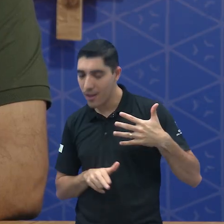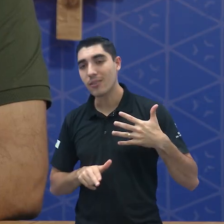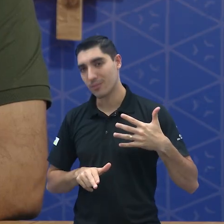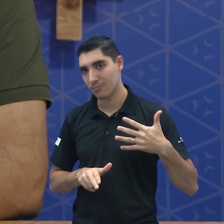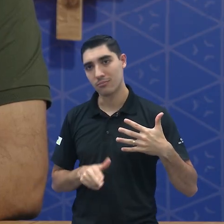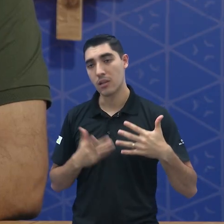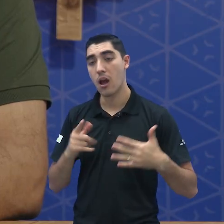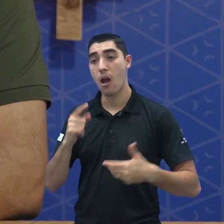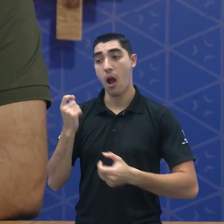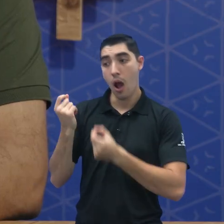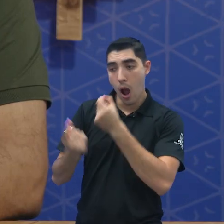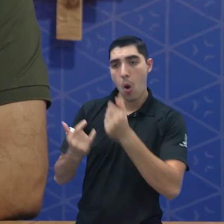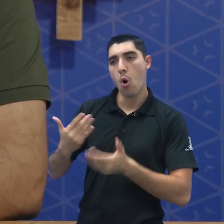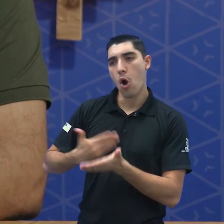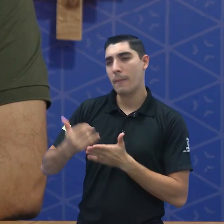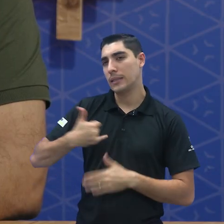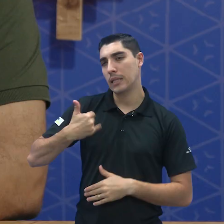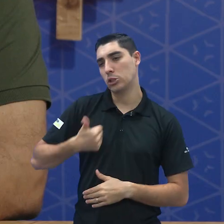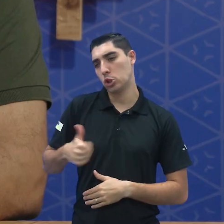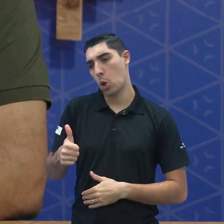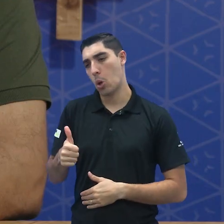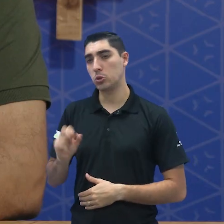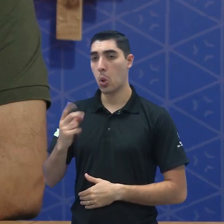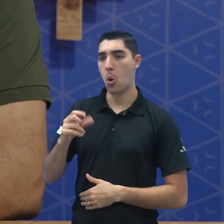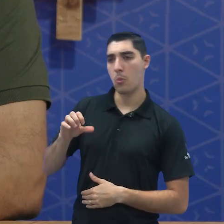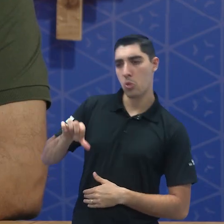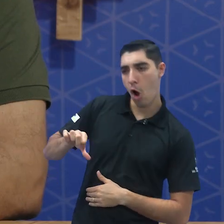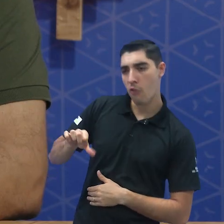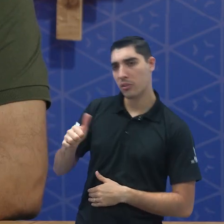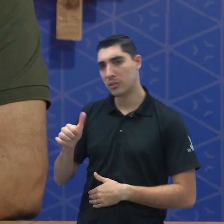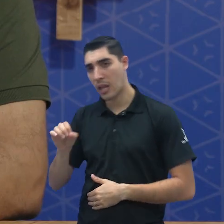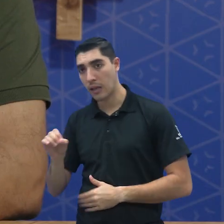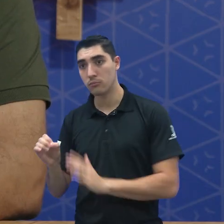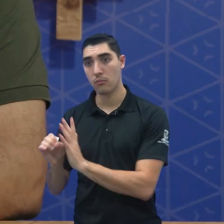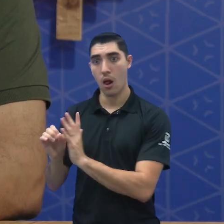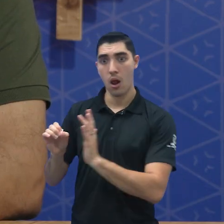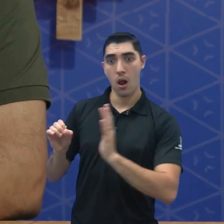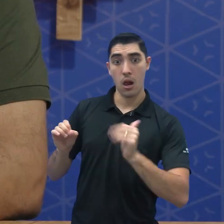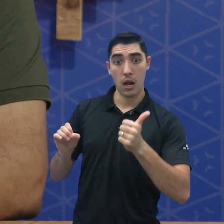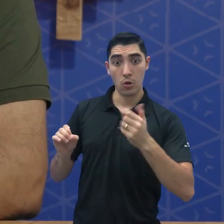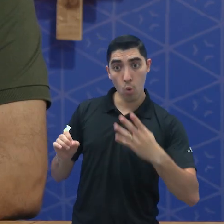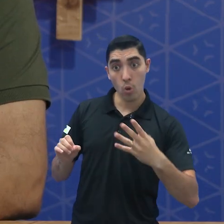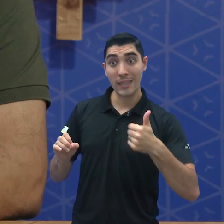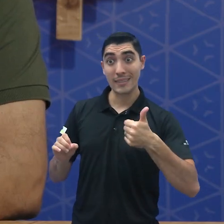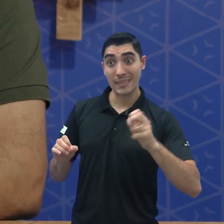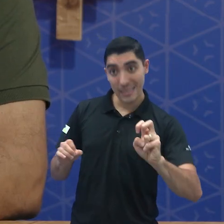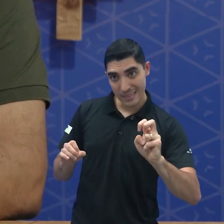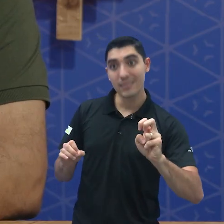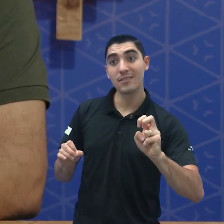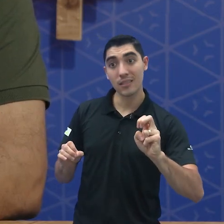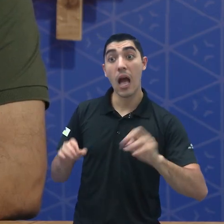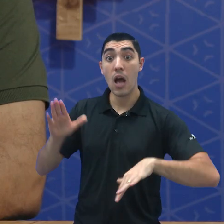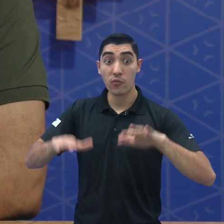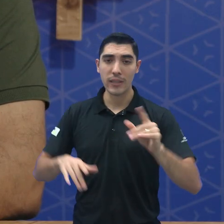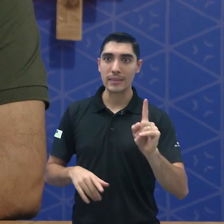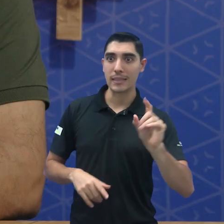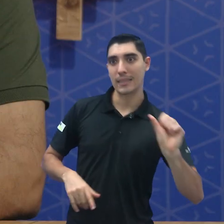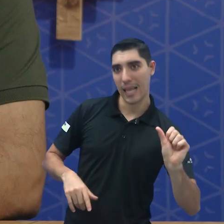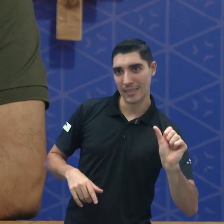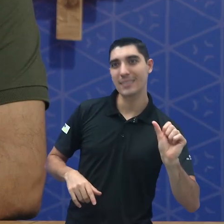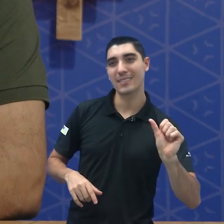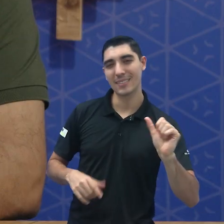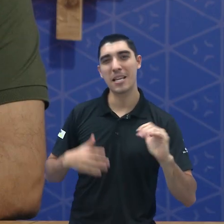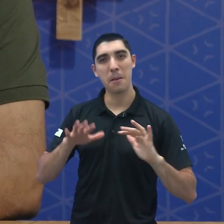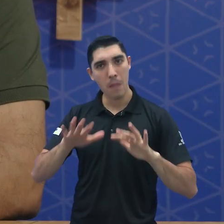que começam ali com 11, às vezes até 10 para 9 anos e vão até os 14, 15, às vezes estouram um pouquinho, 16 anos, mas